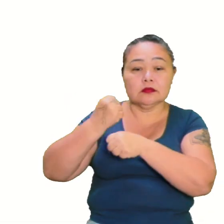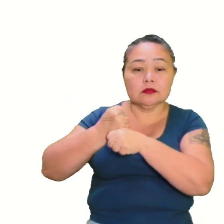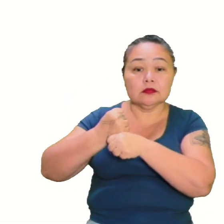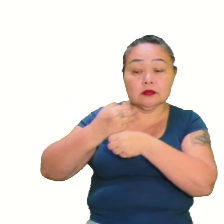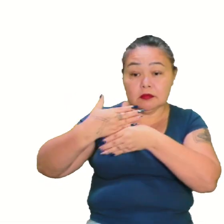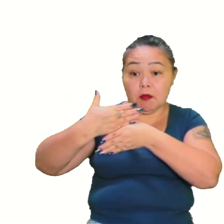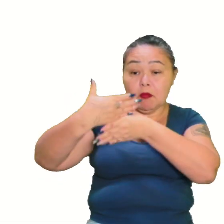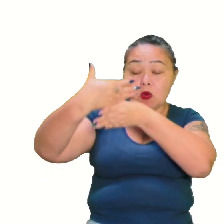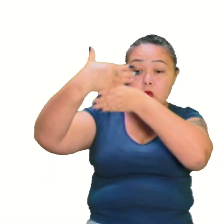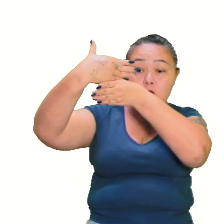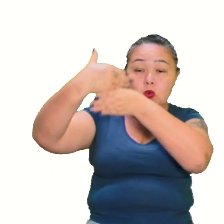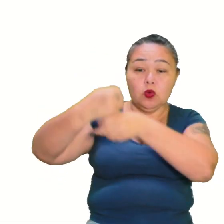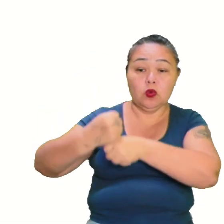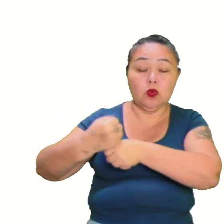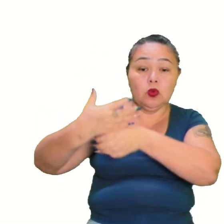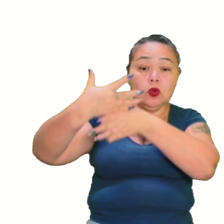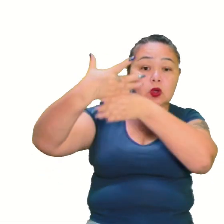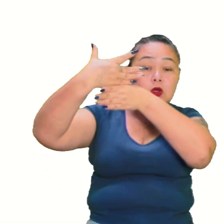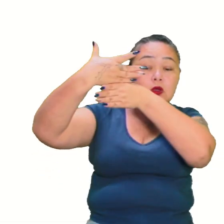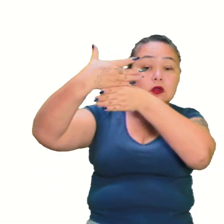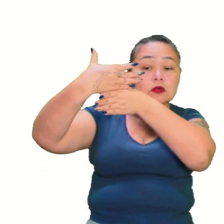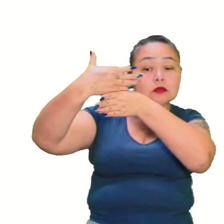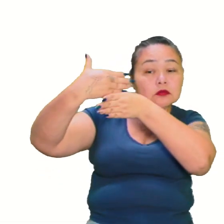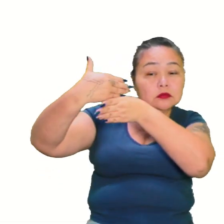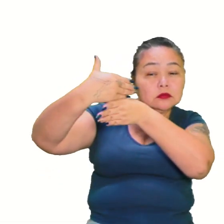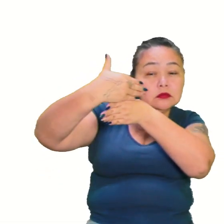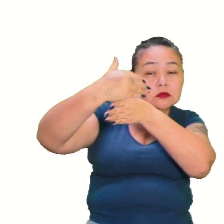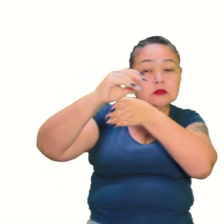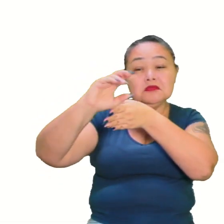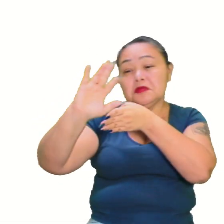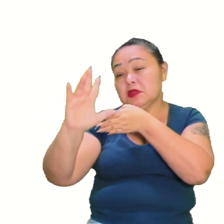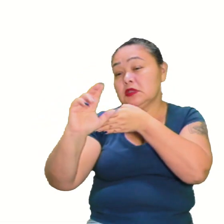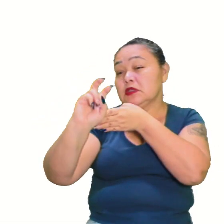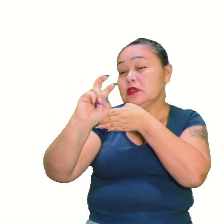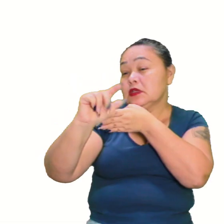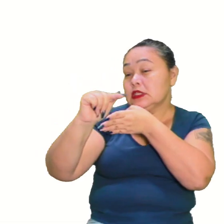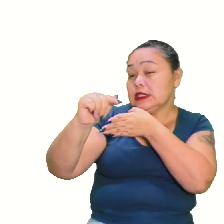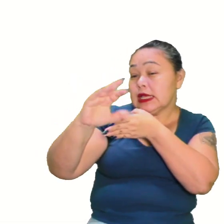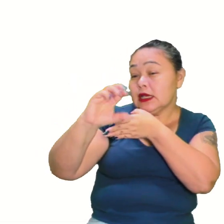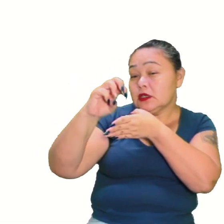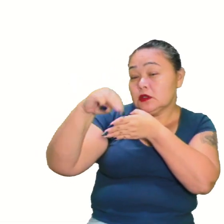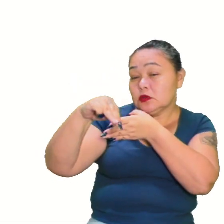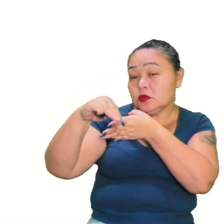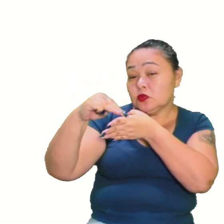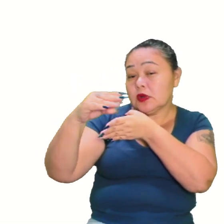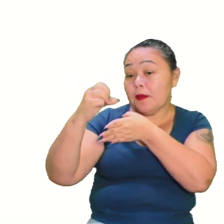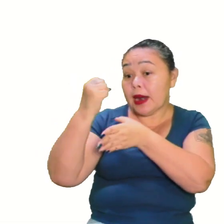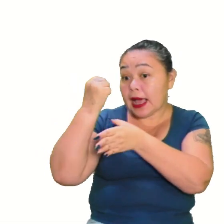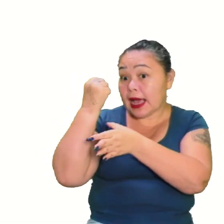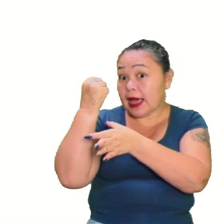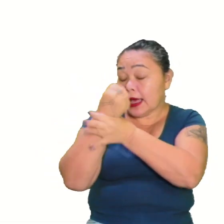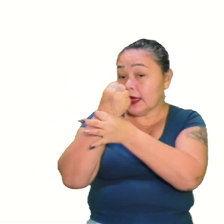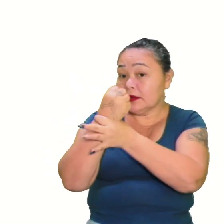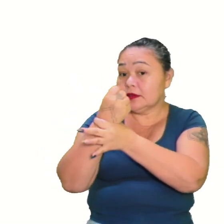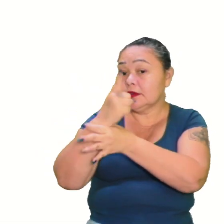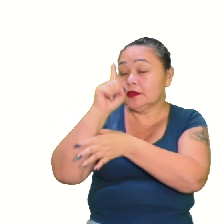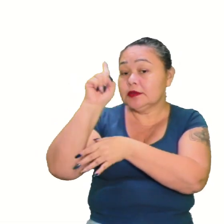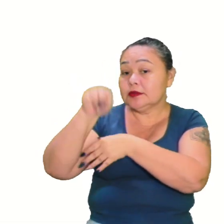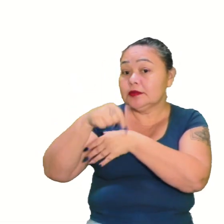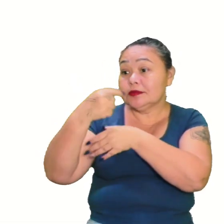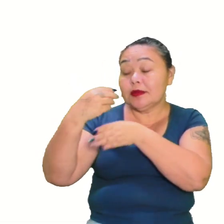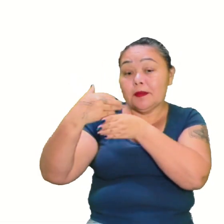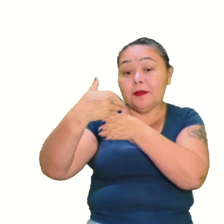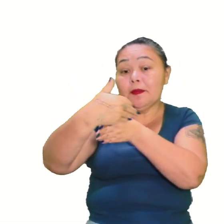conjugada no muro, significa que ele adiantou o muro para lá uns 7 centímetros, para garantir que ninguém